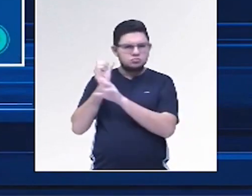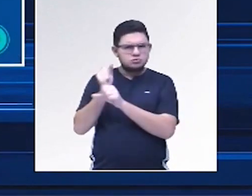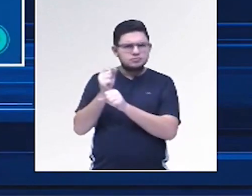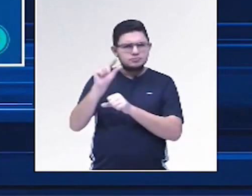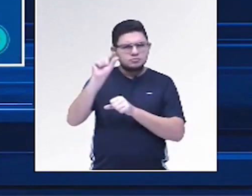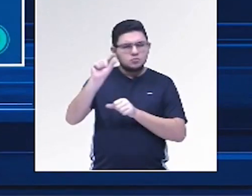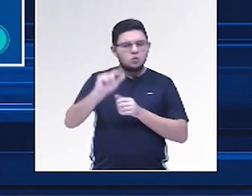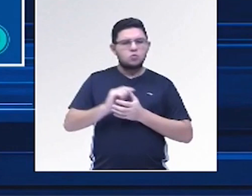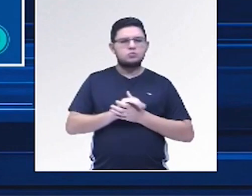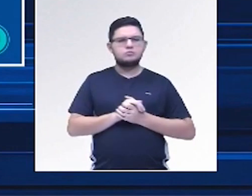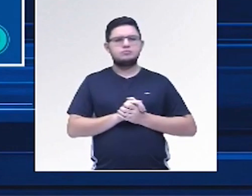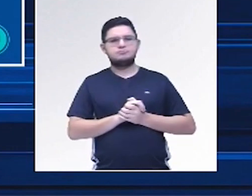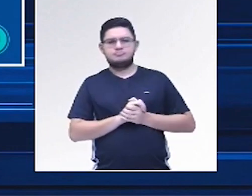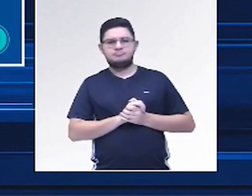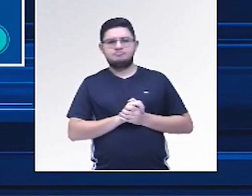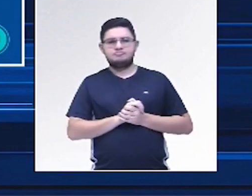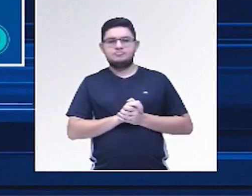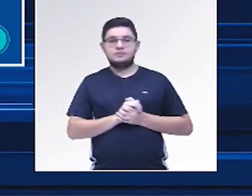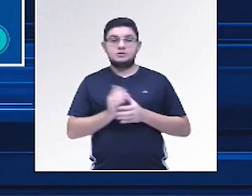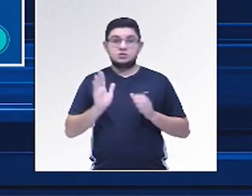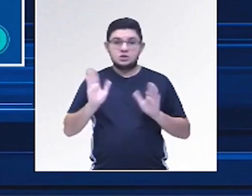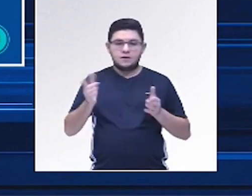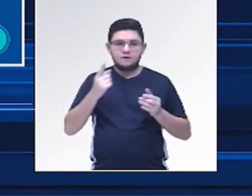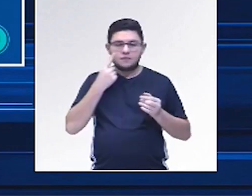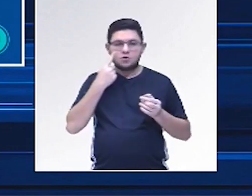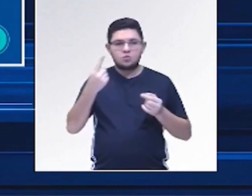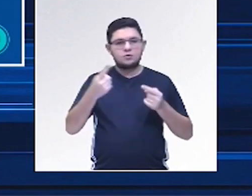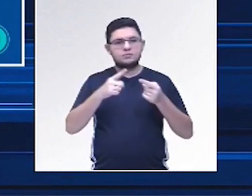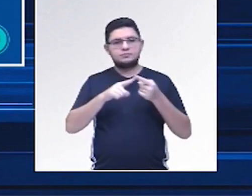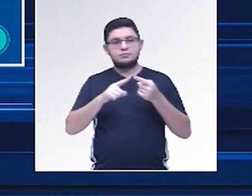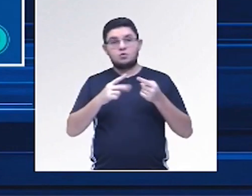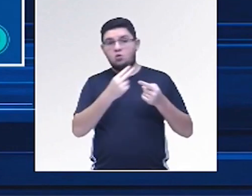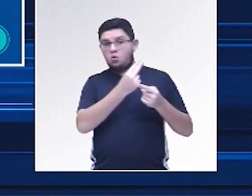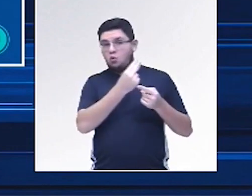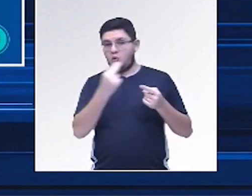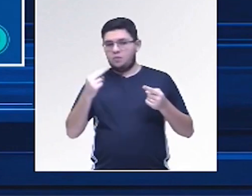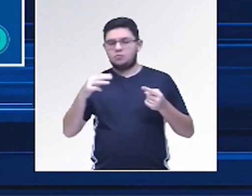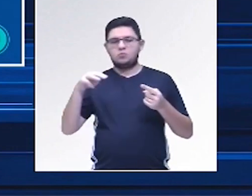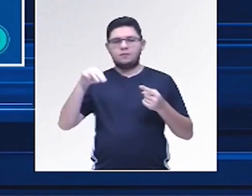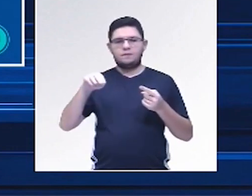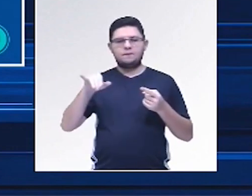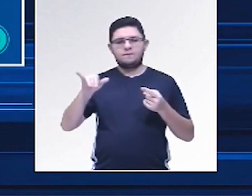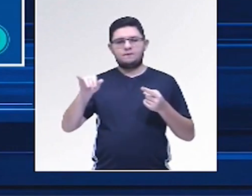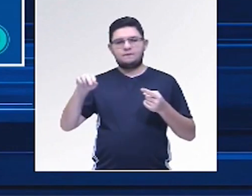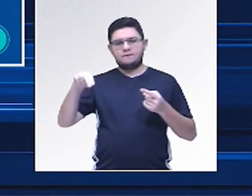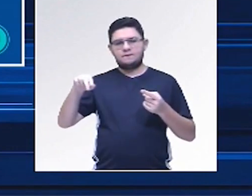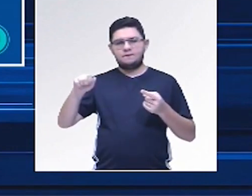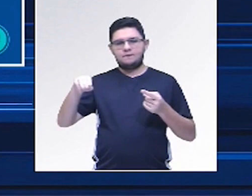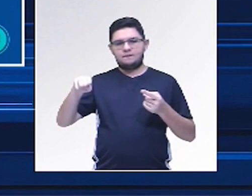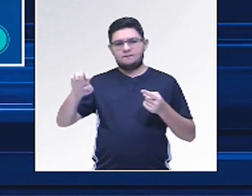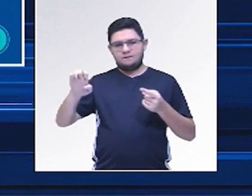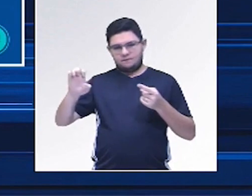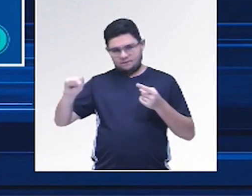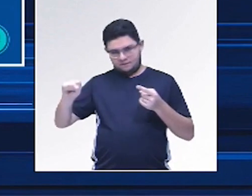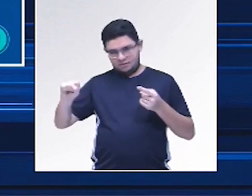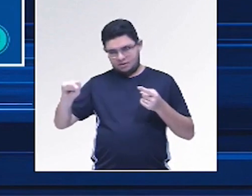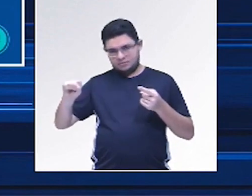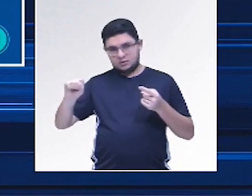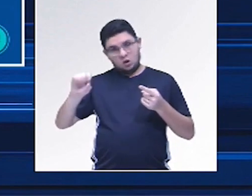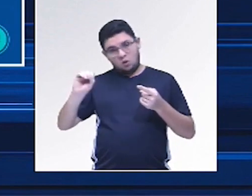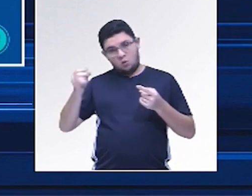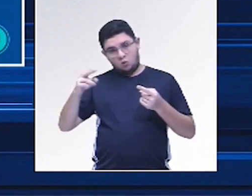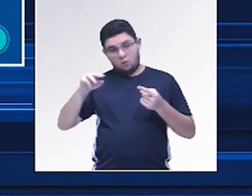Então, olha só, a gente já viu como é que a gente fala o nosso nome. Então, quem quiser treinar comigo aí para relembrar, fica assim a frase,